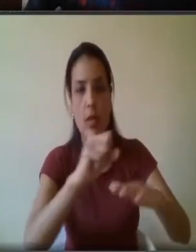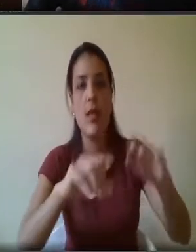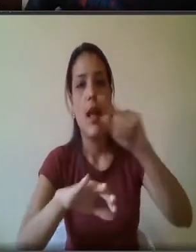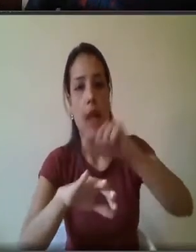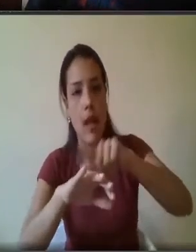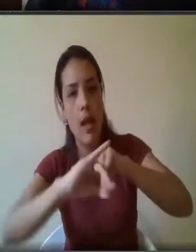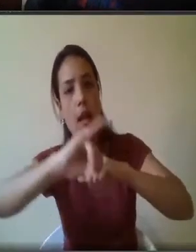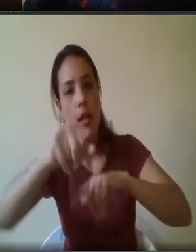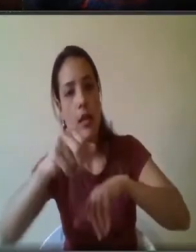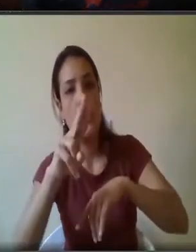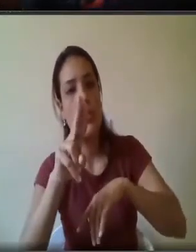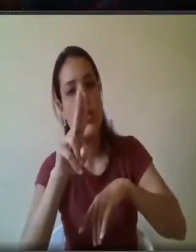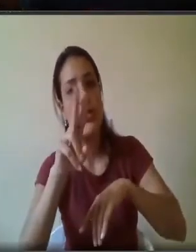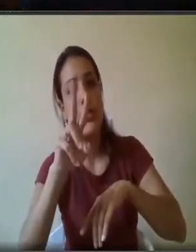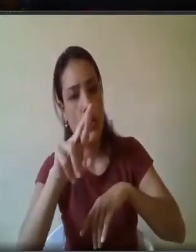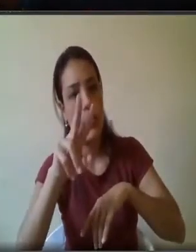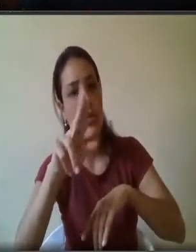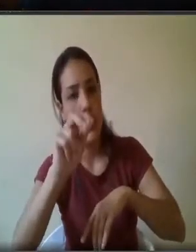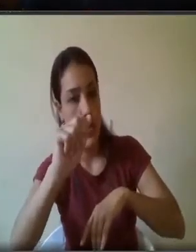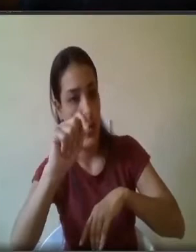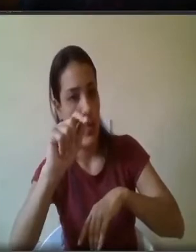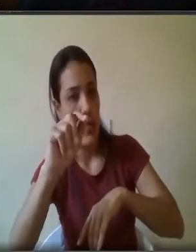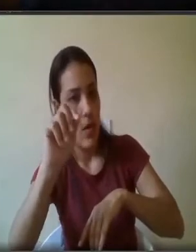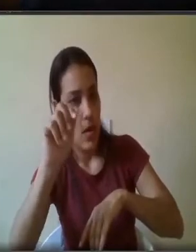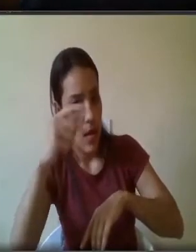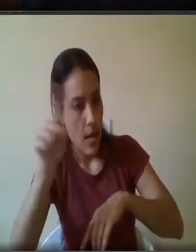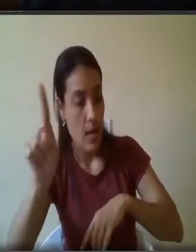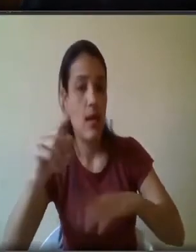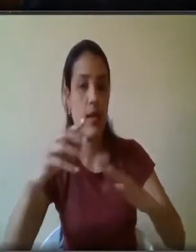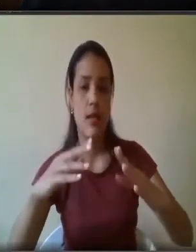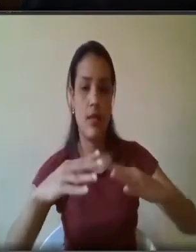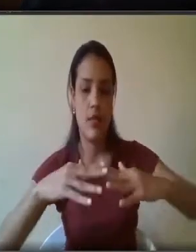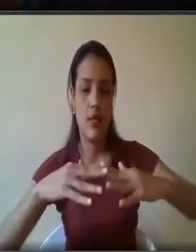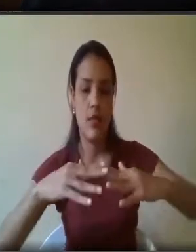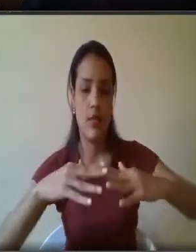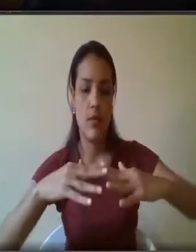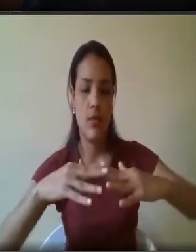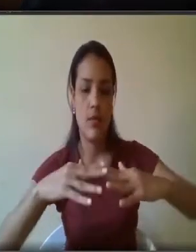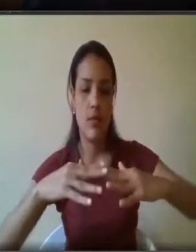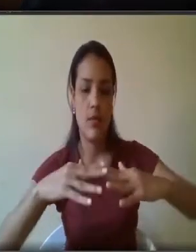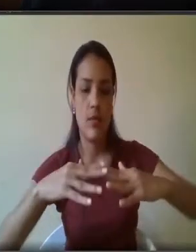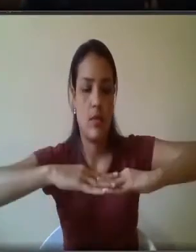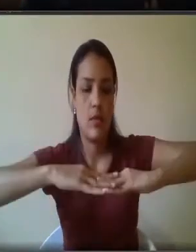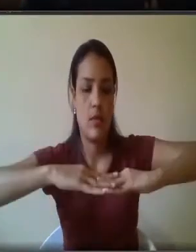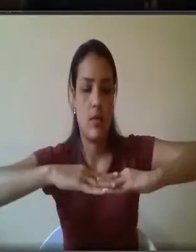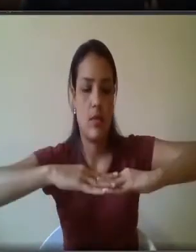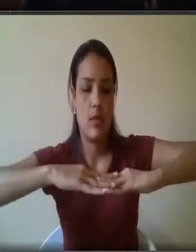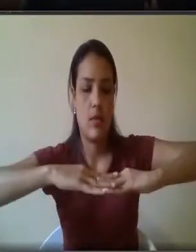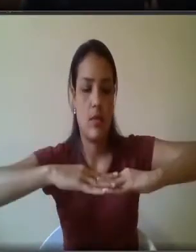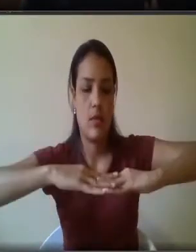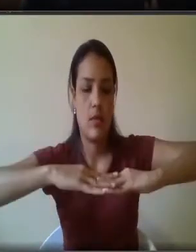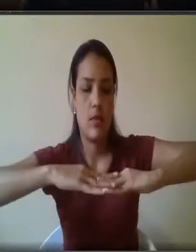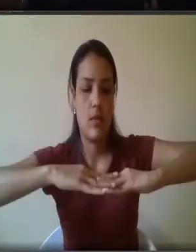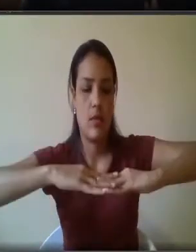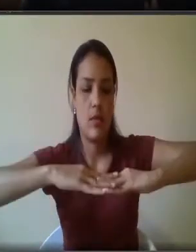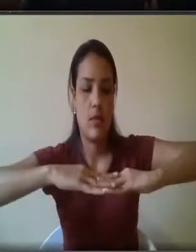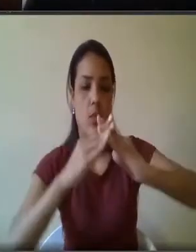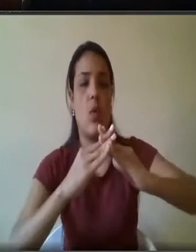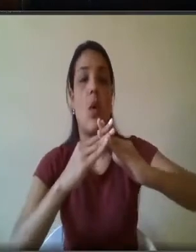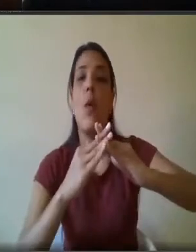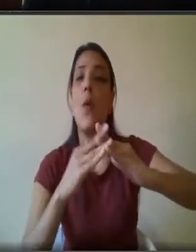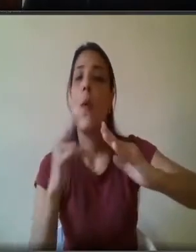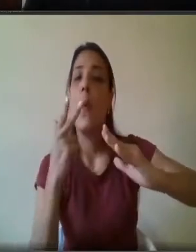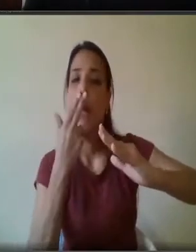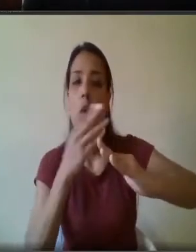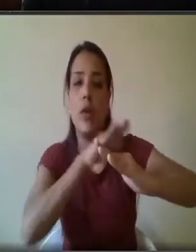tem serra do Divisor lá no Juruá e você não tem serra aqui